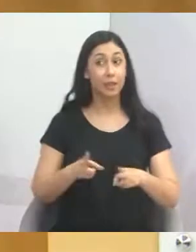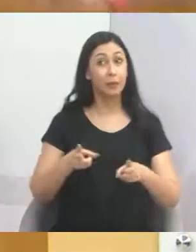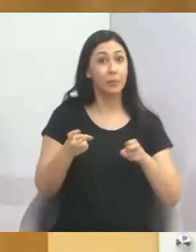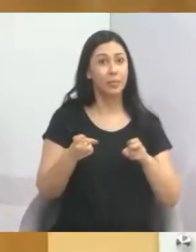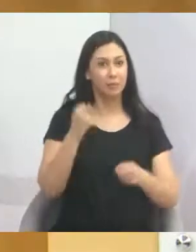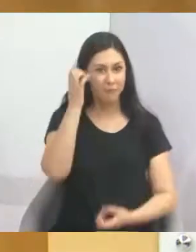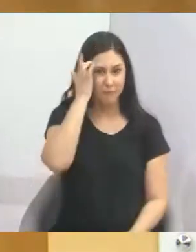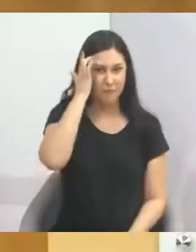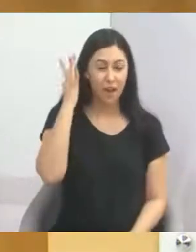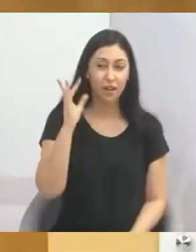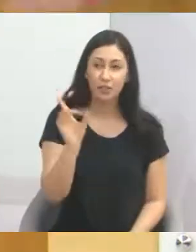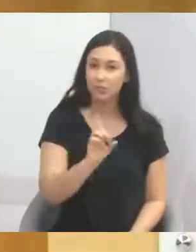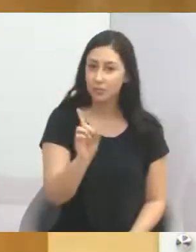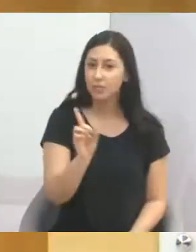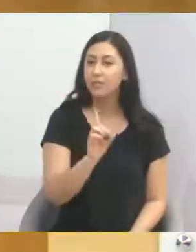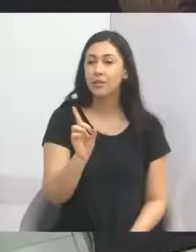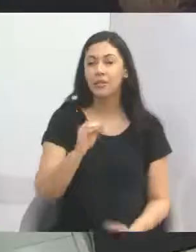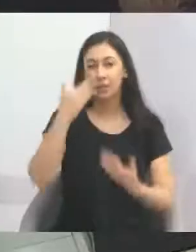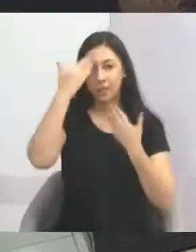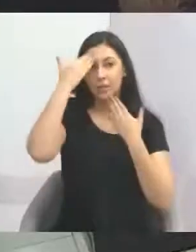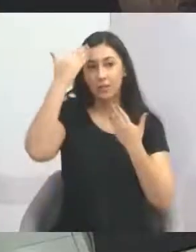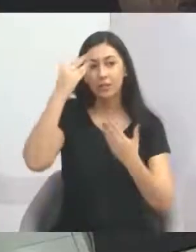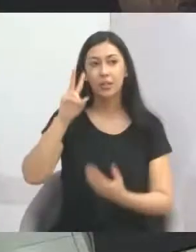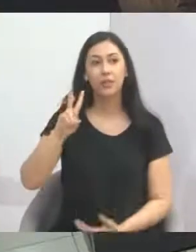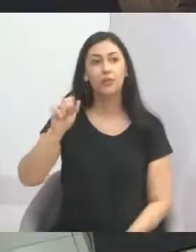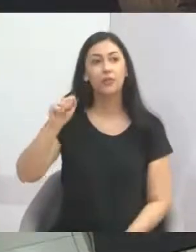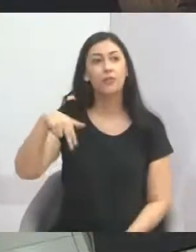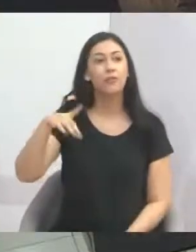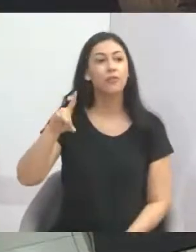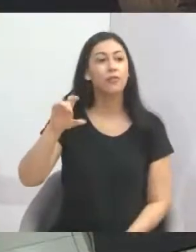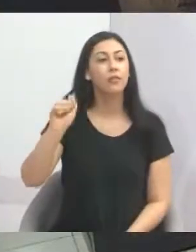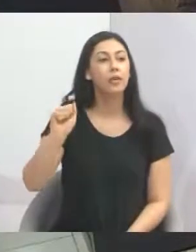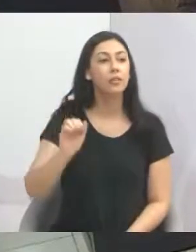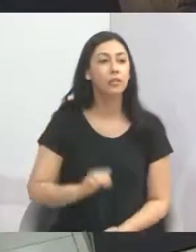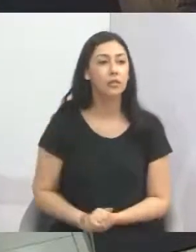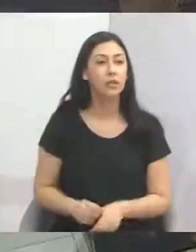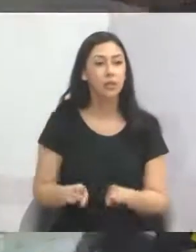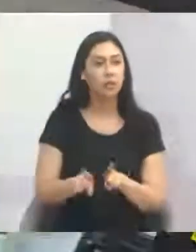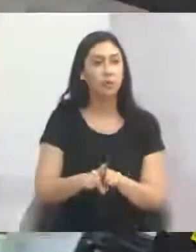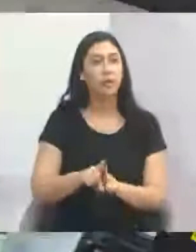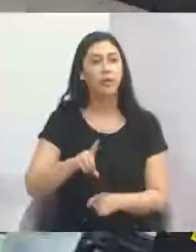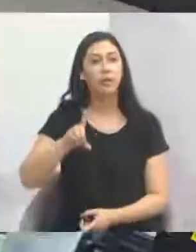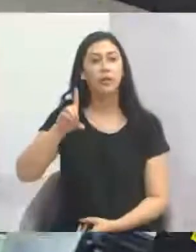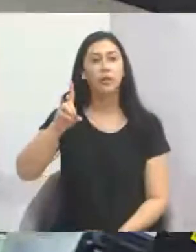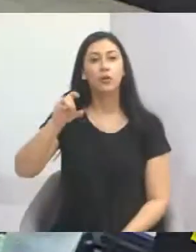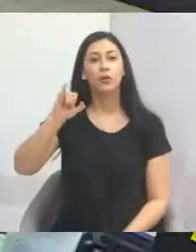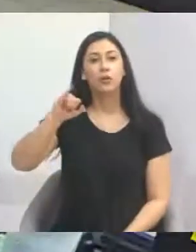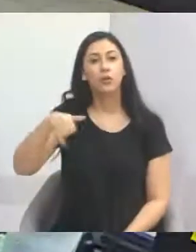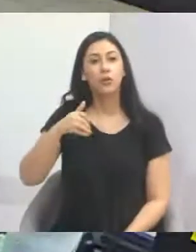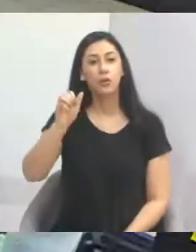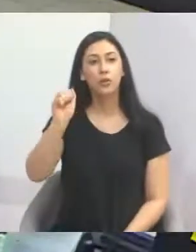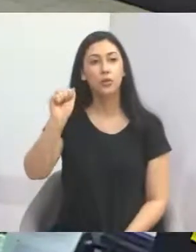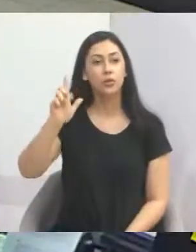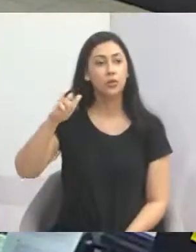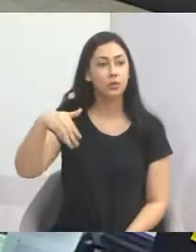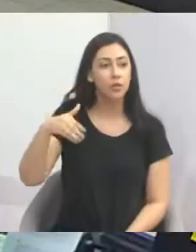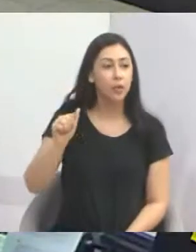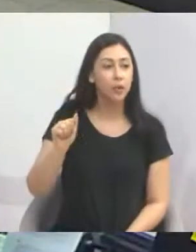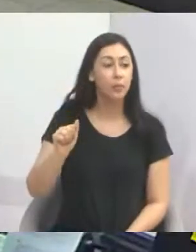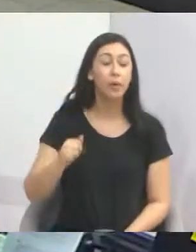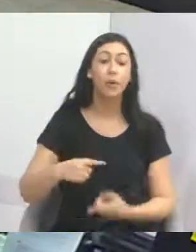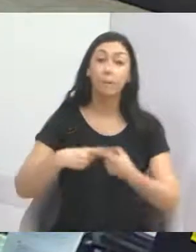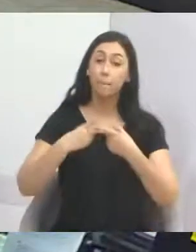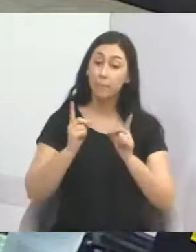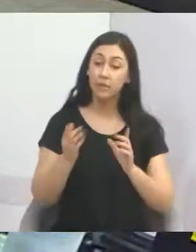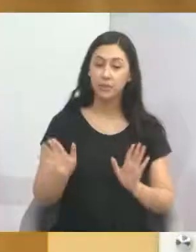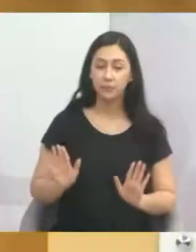Wanda? Agradecer a Wanda aí que está presente aí, o Djalma até agora aí, né, Djalma? Djalma lá do futebol feminino, lá da cidade de Salvador. Mas